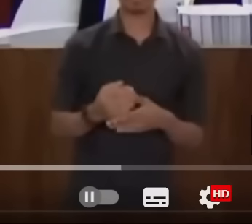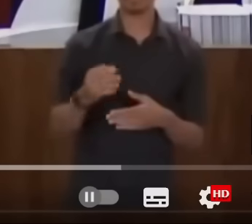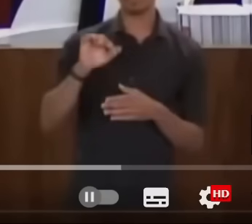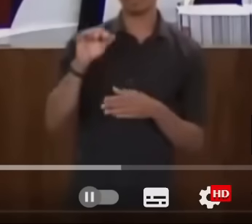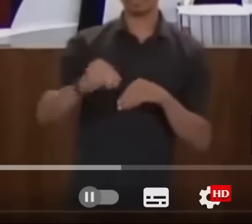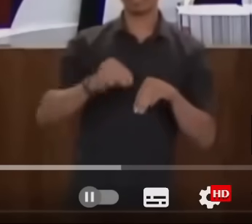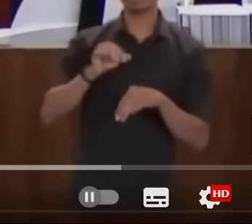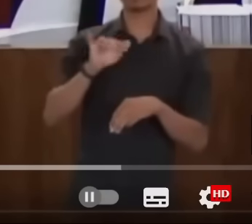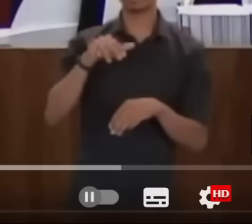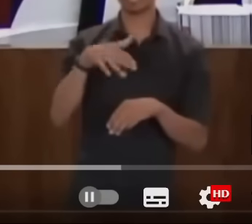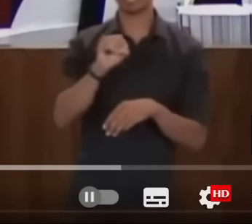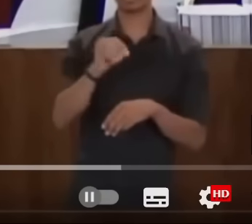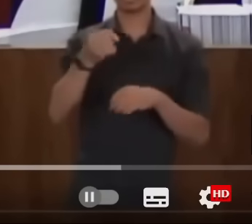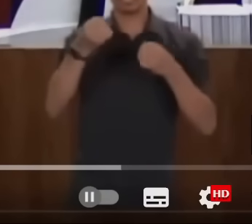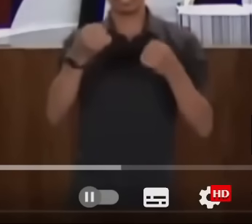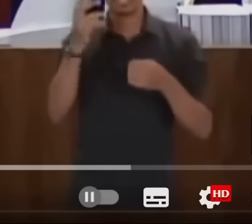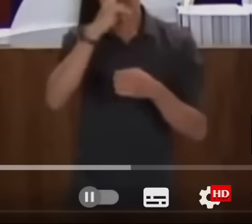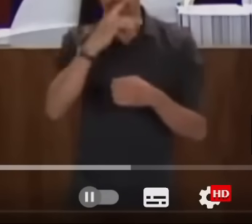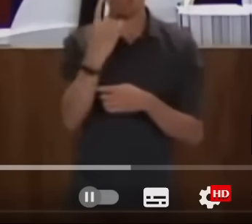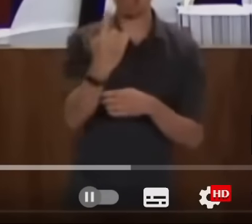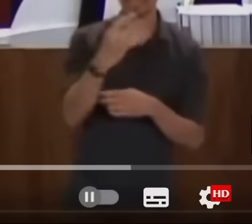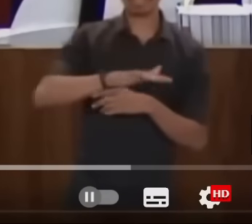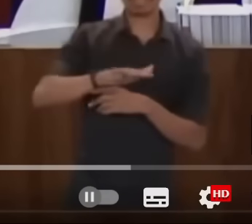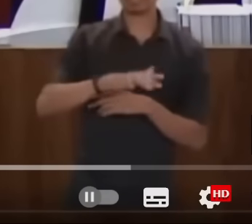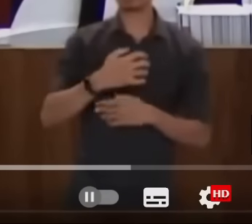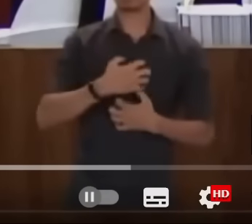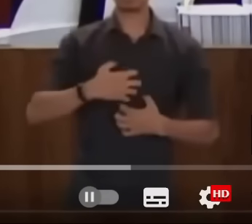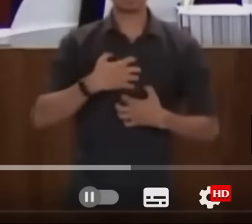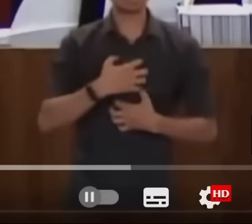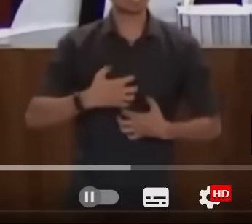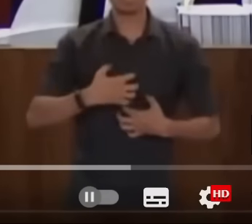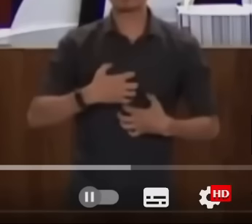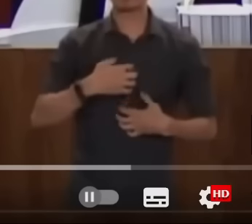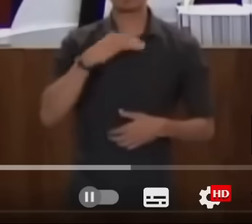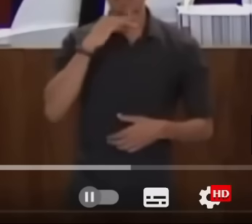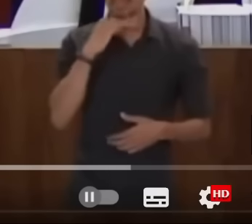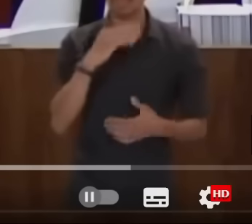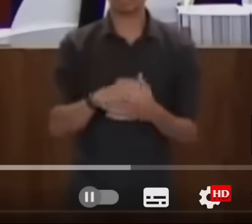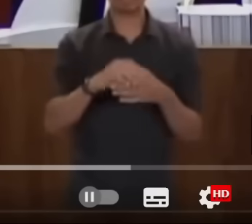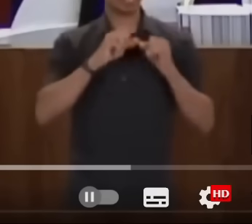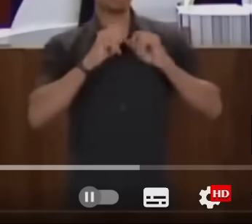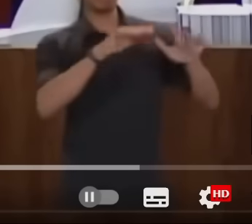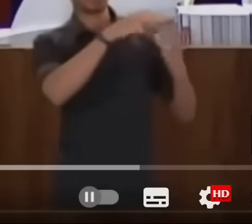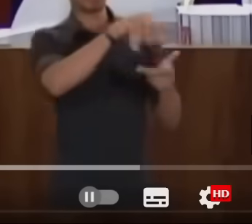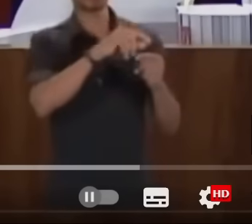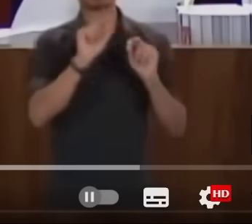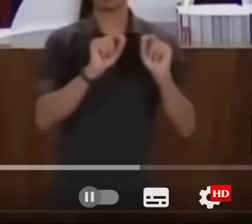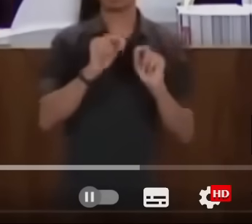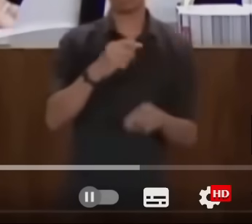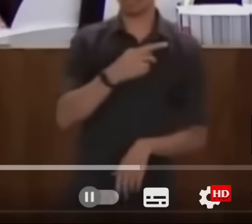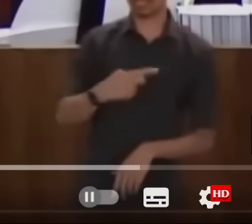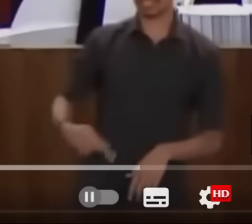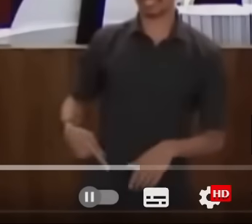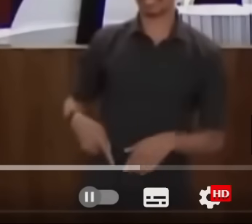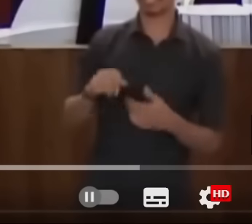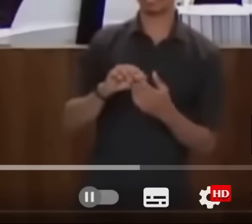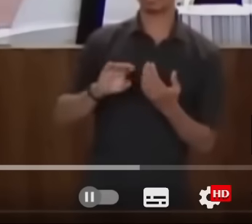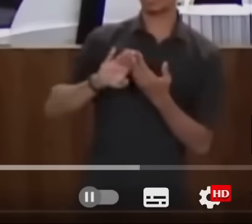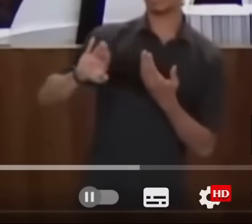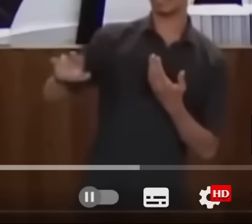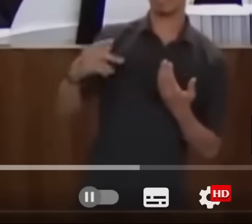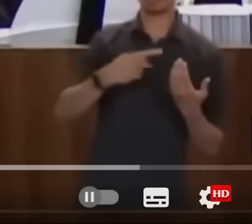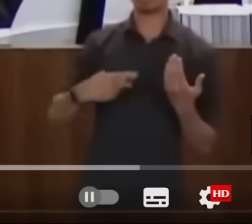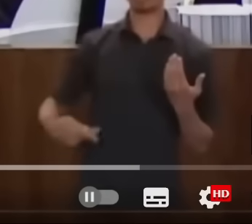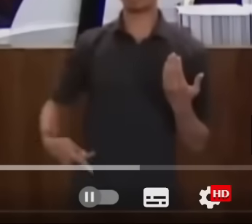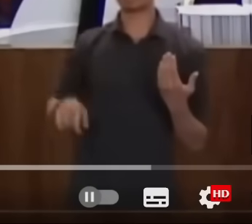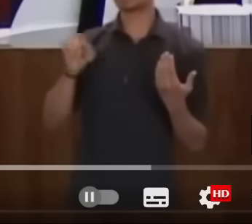vida patética e triste para o Brasil. Uma cena que foi veiculada no mundo todo, o presidente simplesmente afastando o presidente de Portugal e chamando